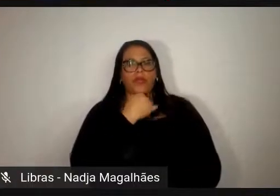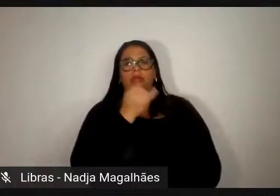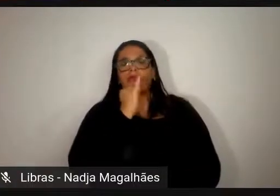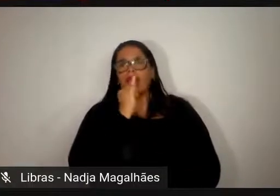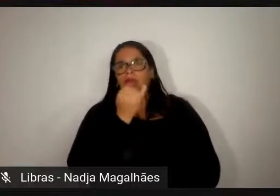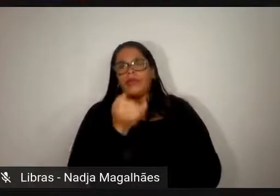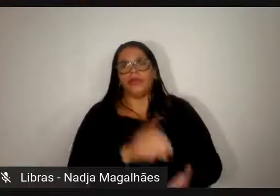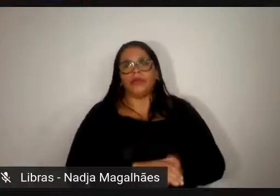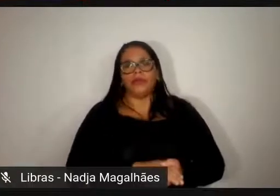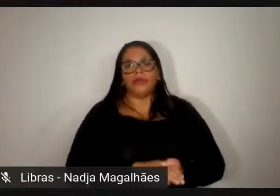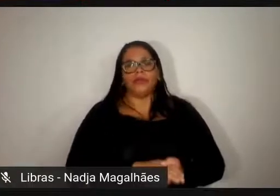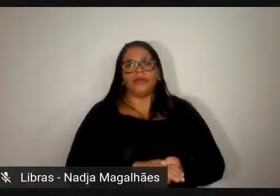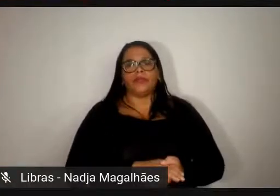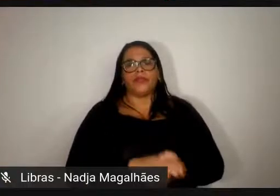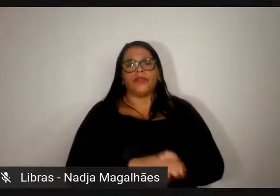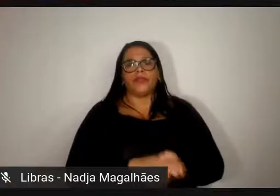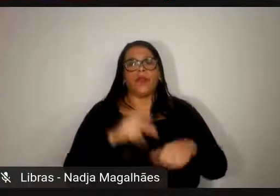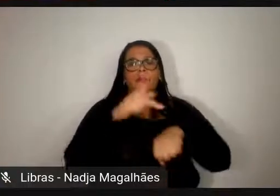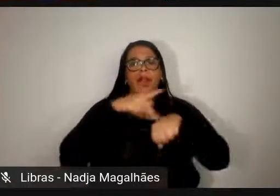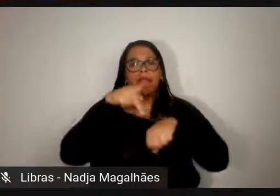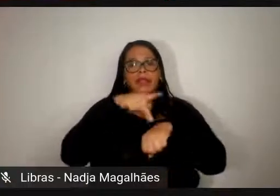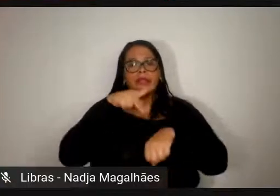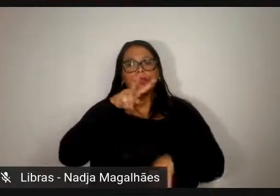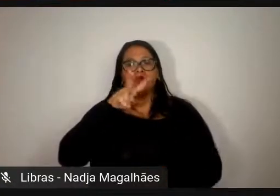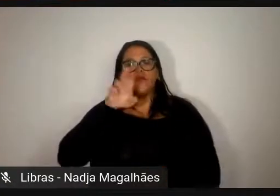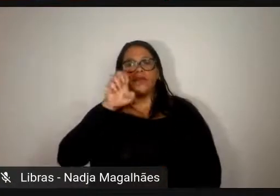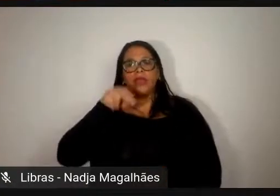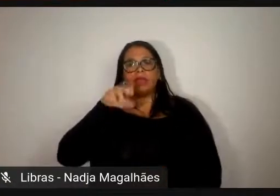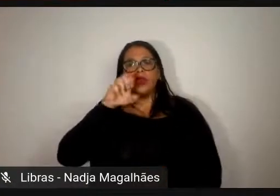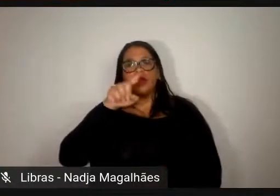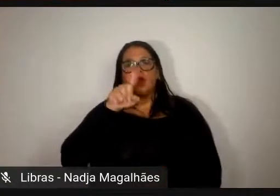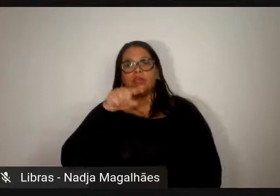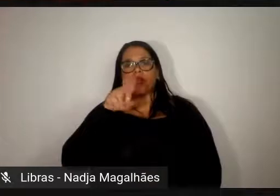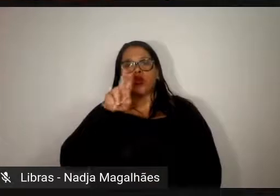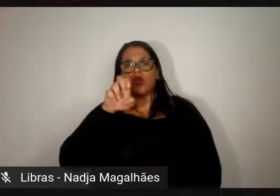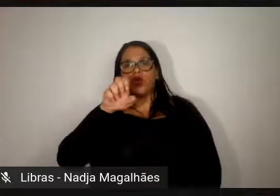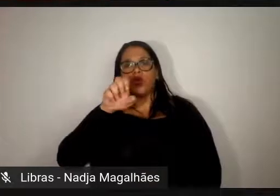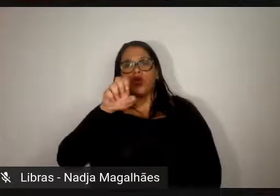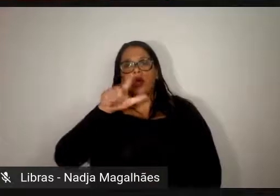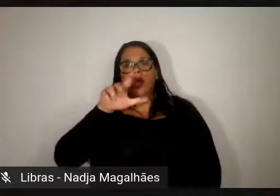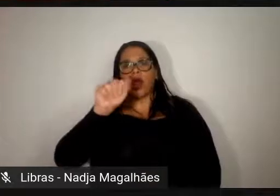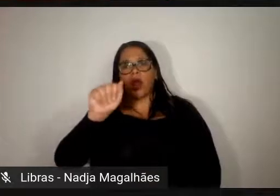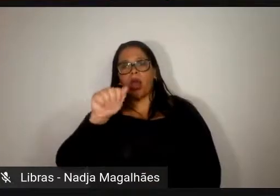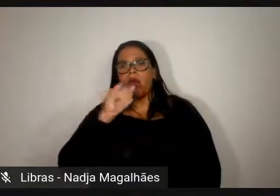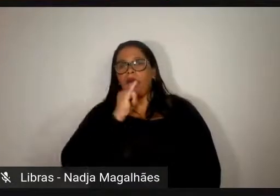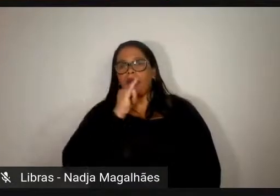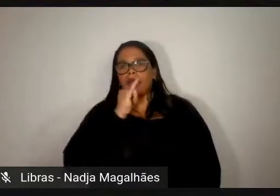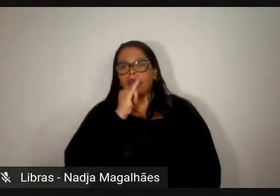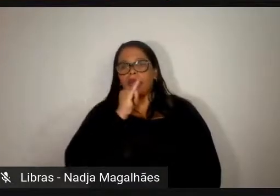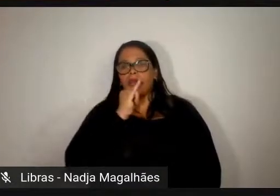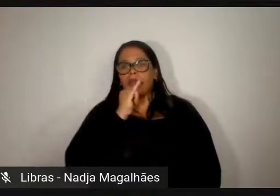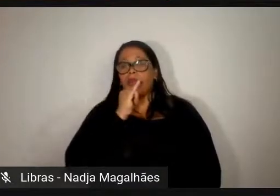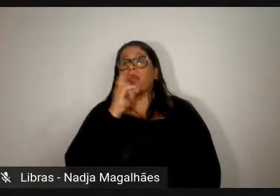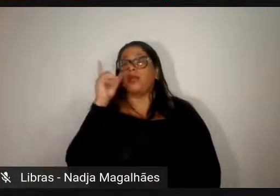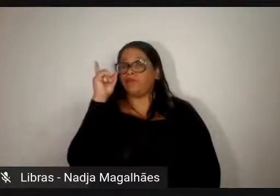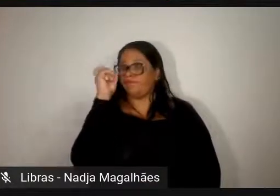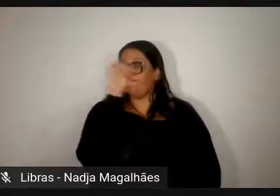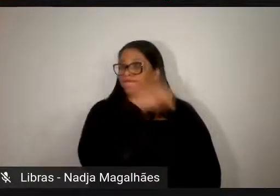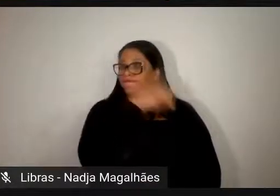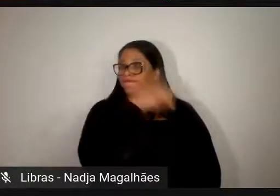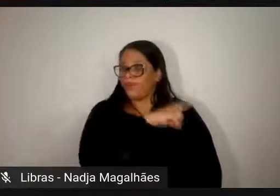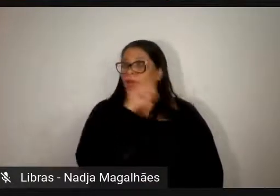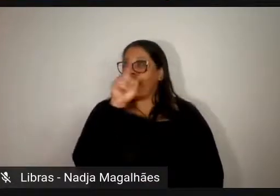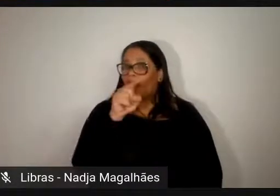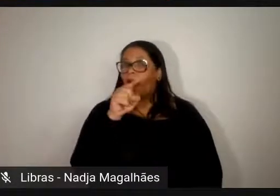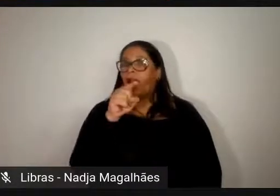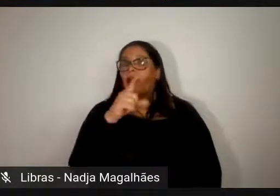caso da Venezuela, que existe uma briga política muito grande, que inclusive envolveu o próprio canal da TV legislativa,